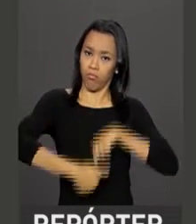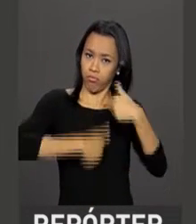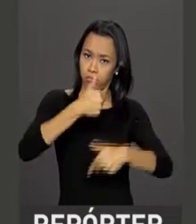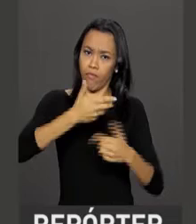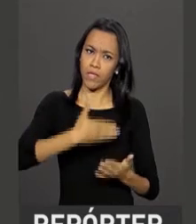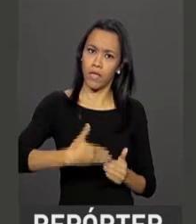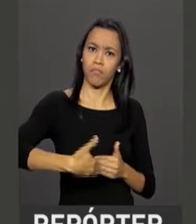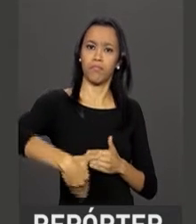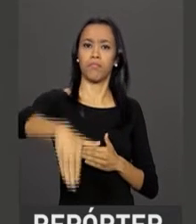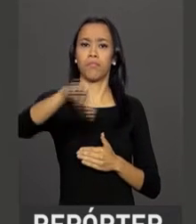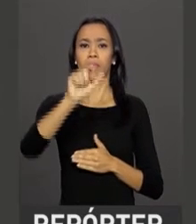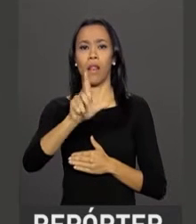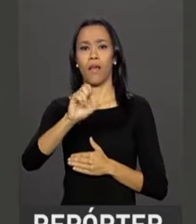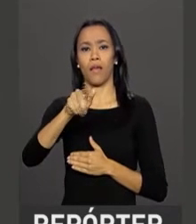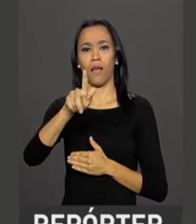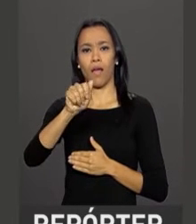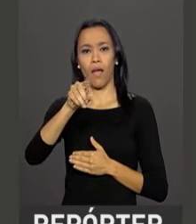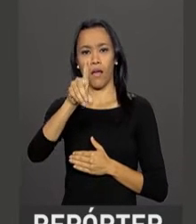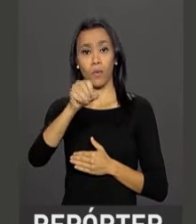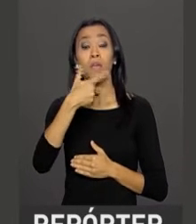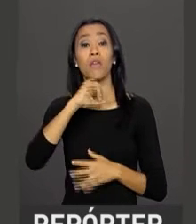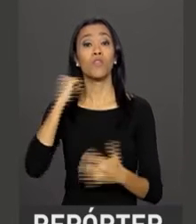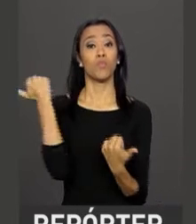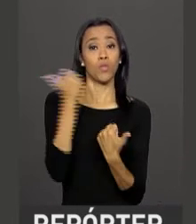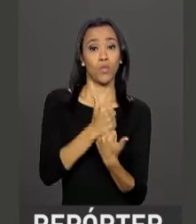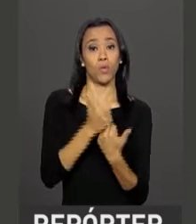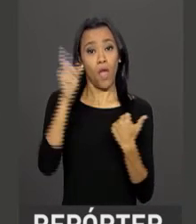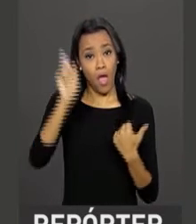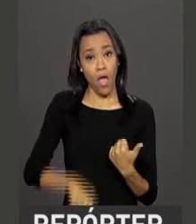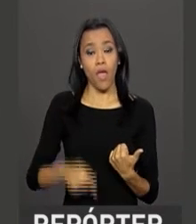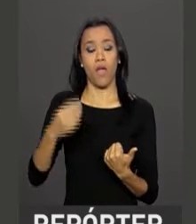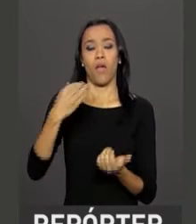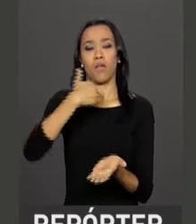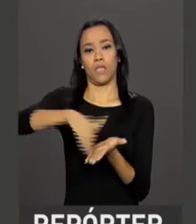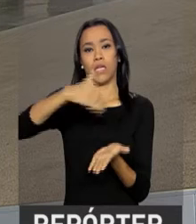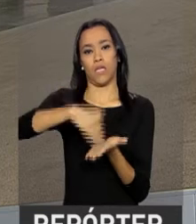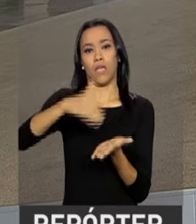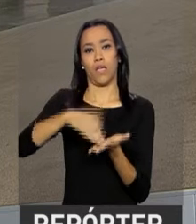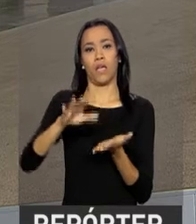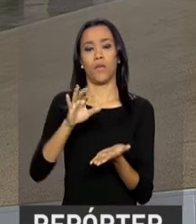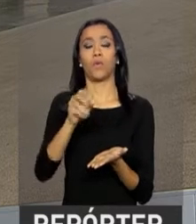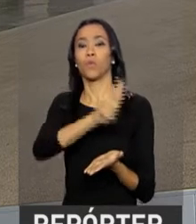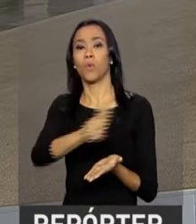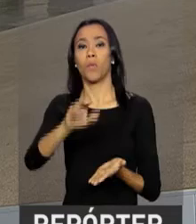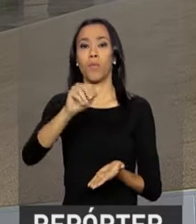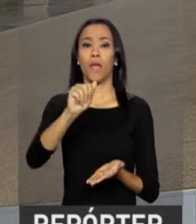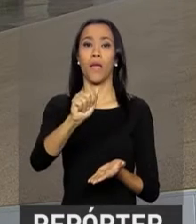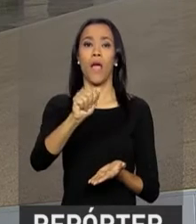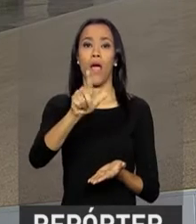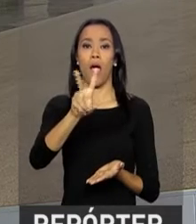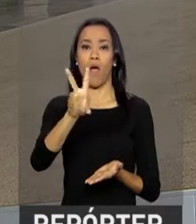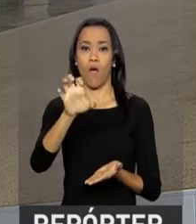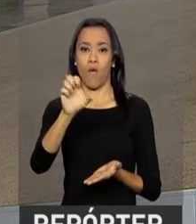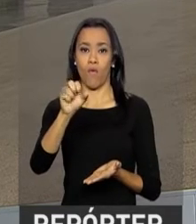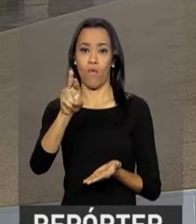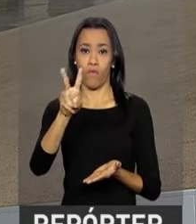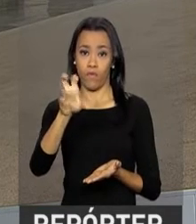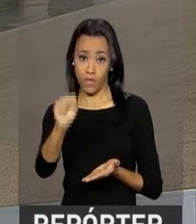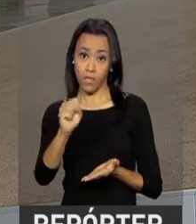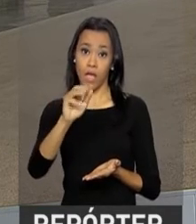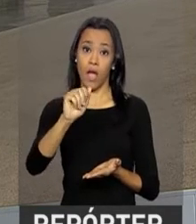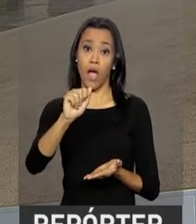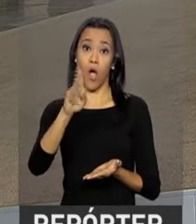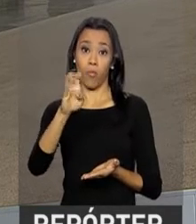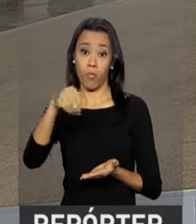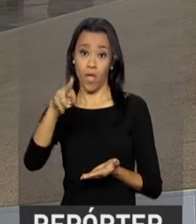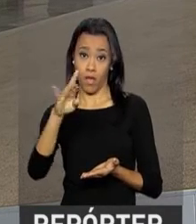Quem substitui Henrique Eduardo Alves no ministério é o atual secretário executivo da pasta, Alberto Alves. E olha, Daniele, ontem o